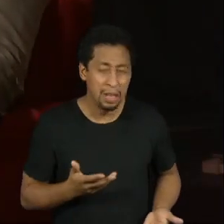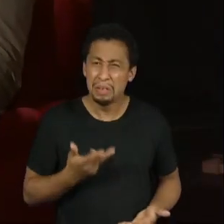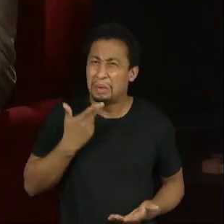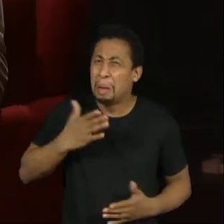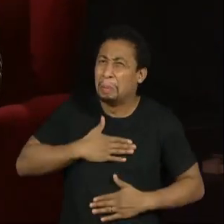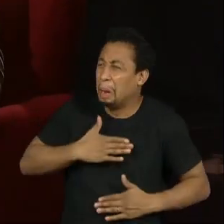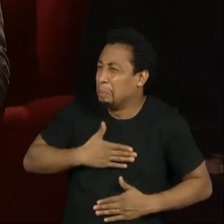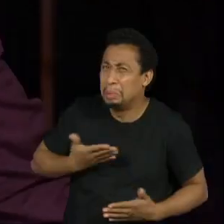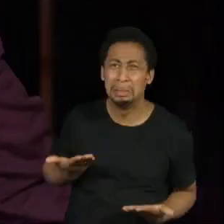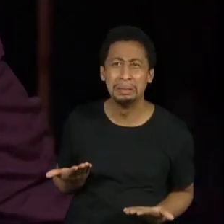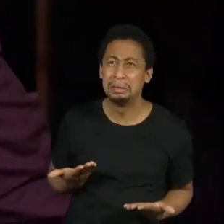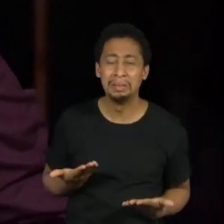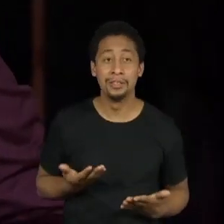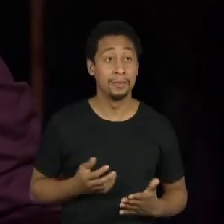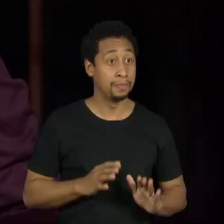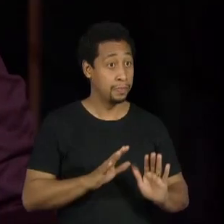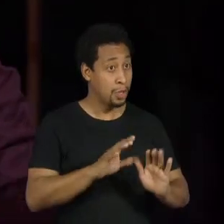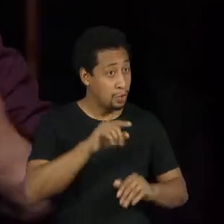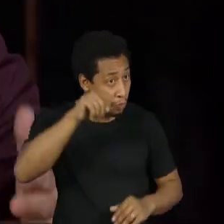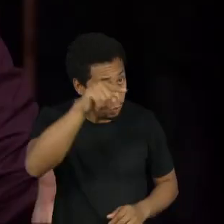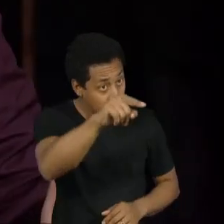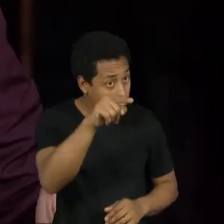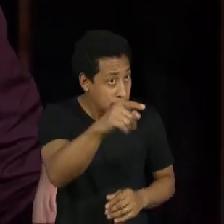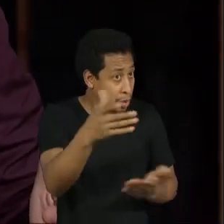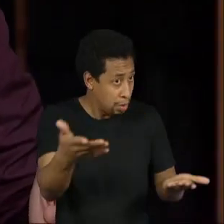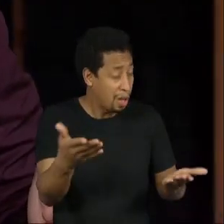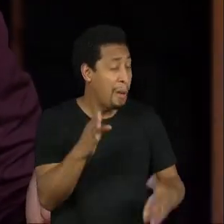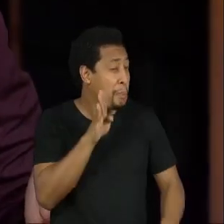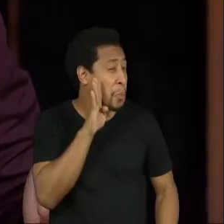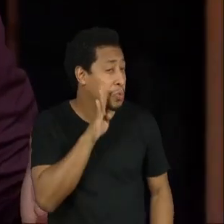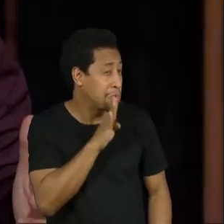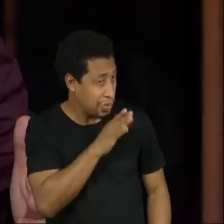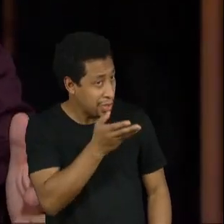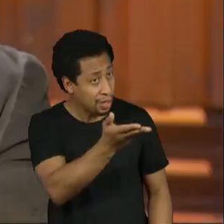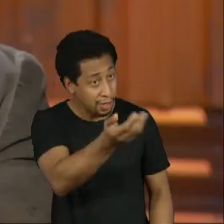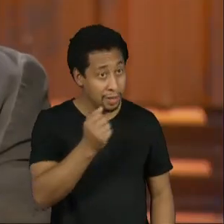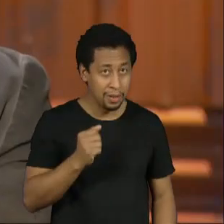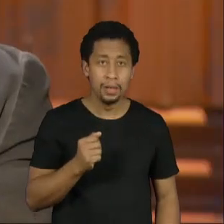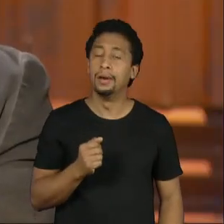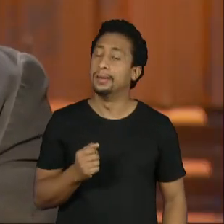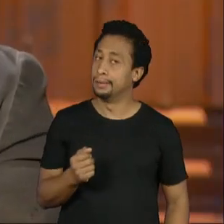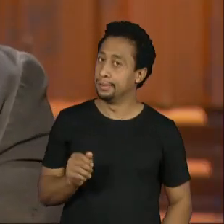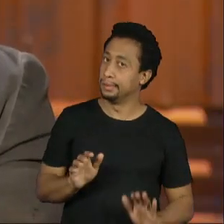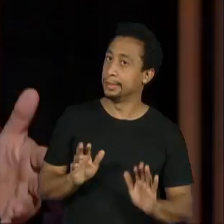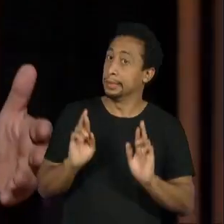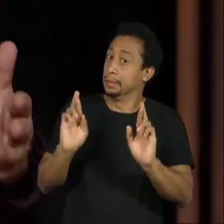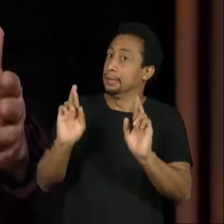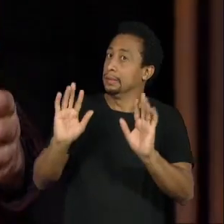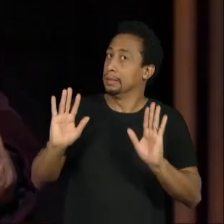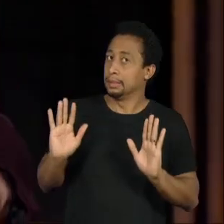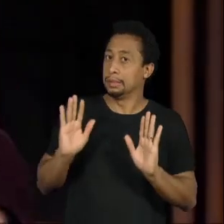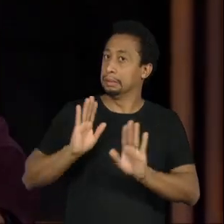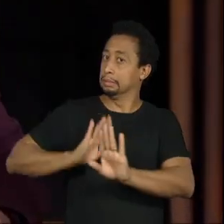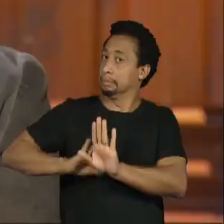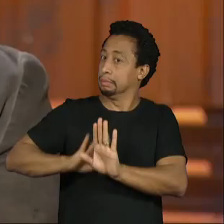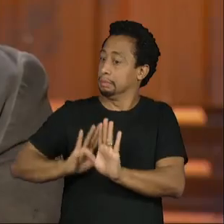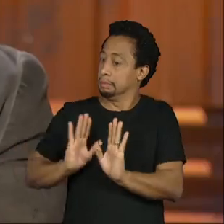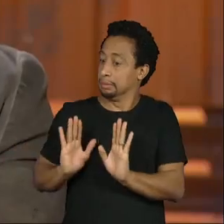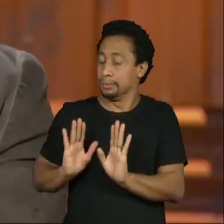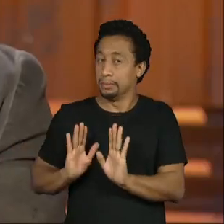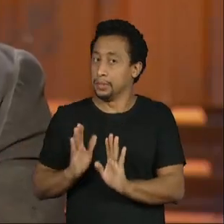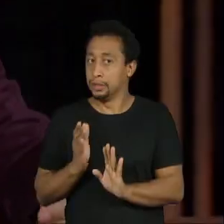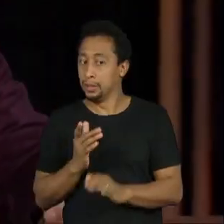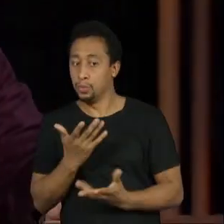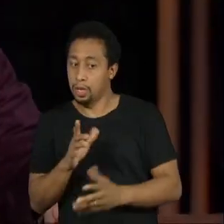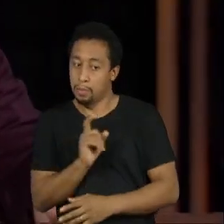Obrigada mais você é bonzinho espero você fazer